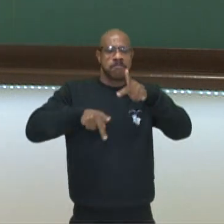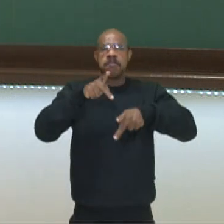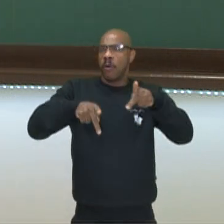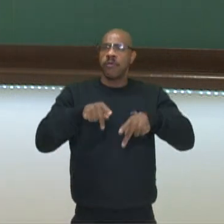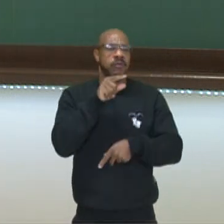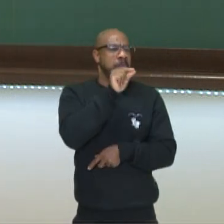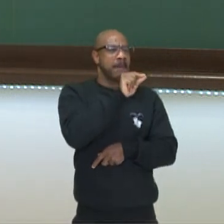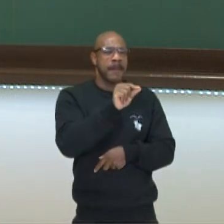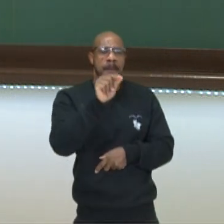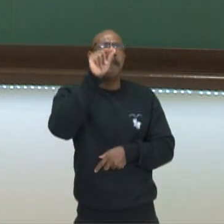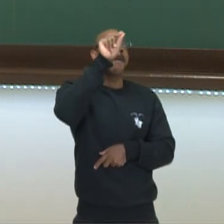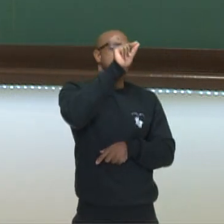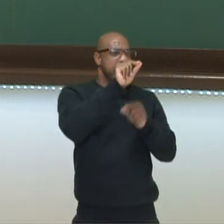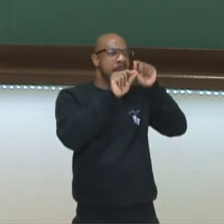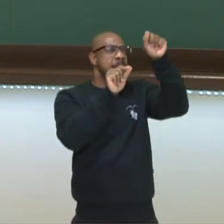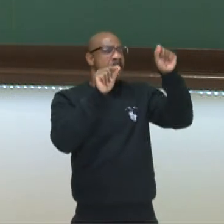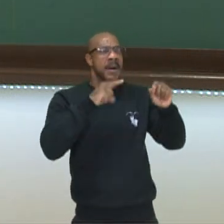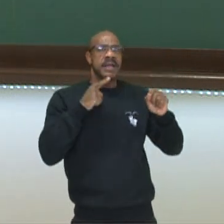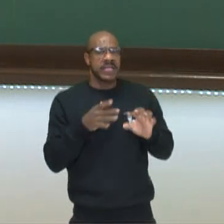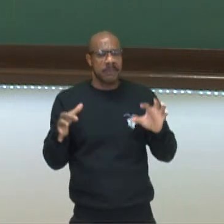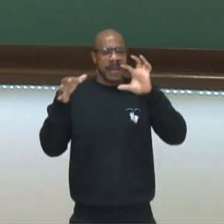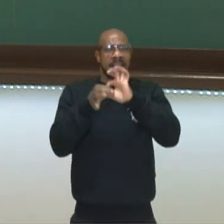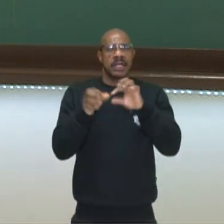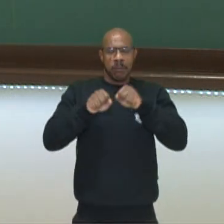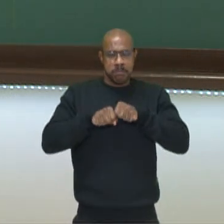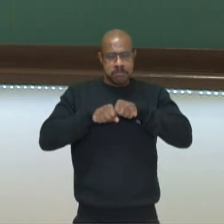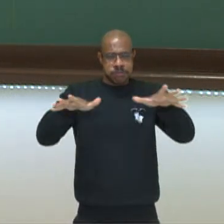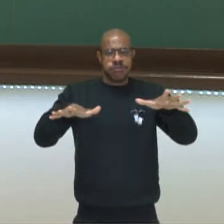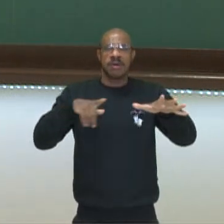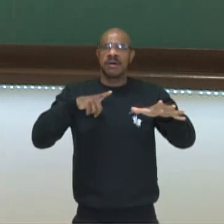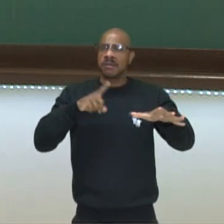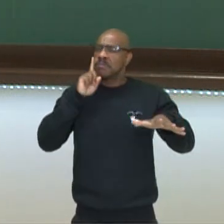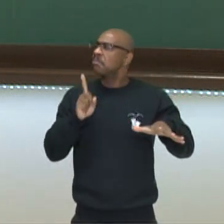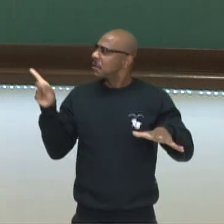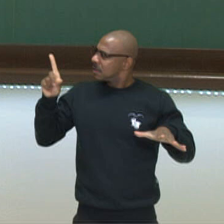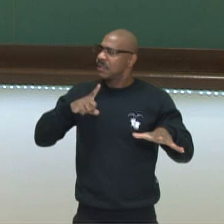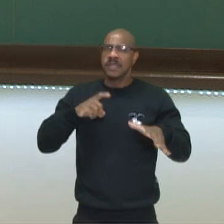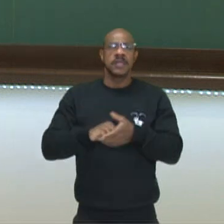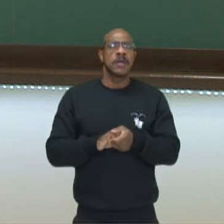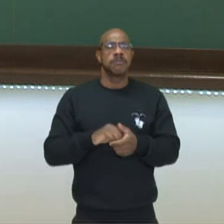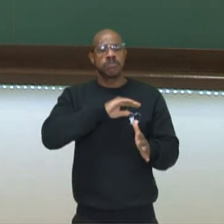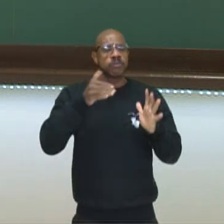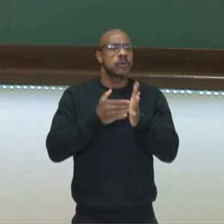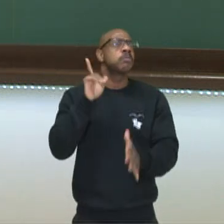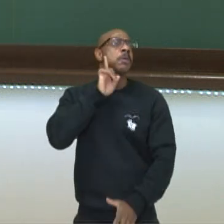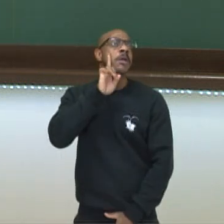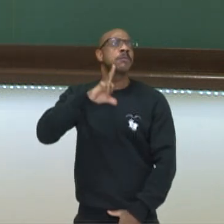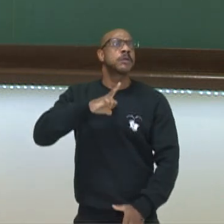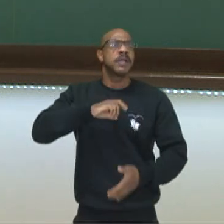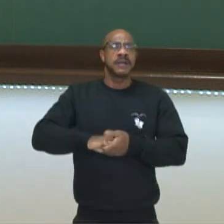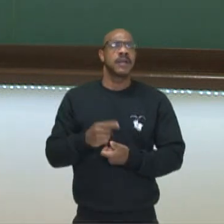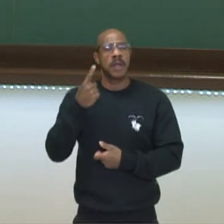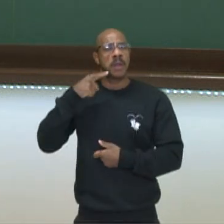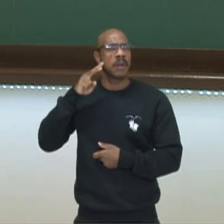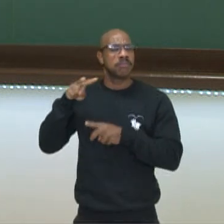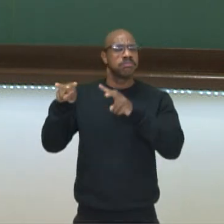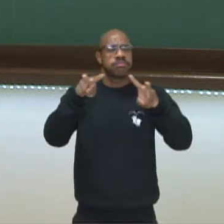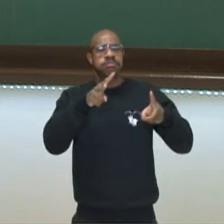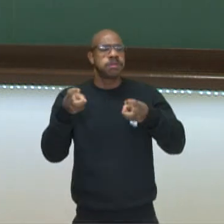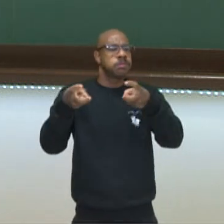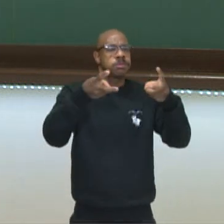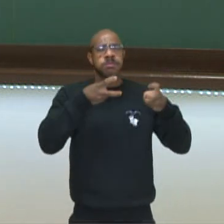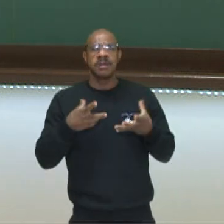geopolítica que têm aí relação com essa expansão do território dos Estados Unidos, quando a gente olha, por exemplo, a região